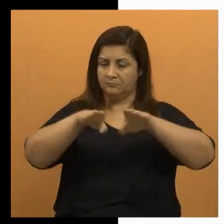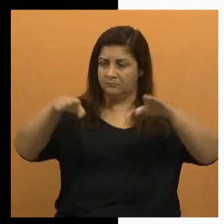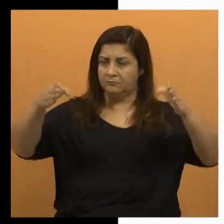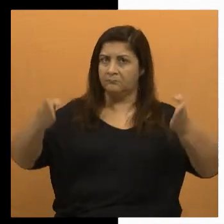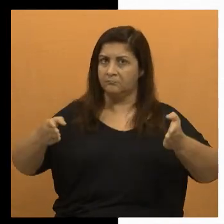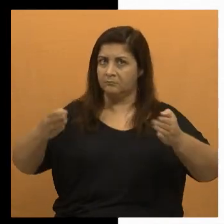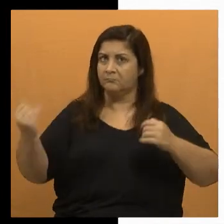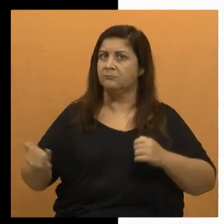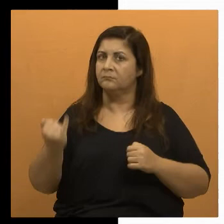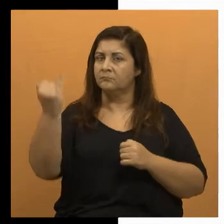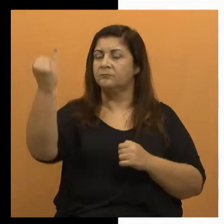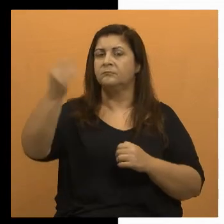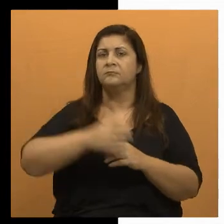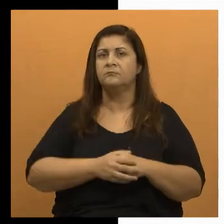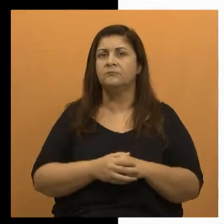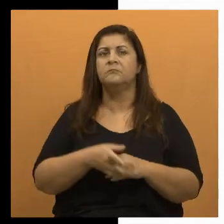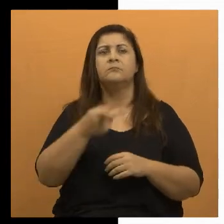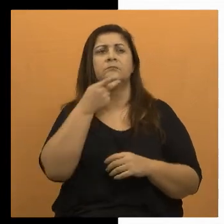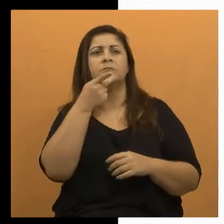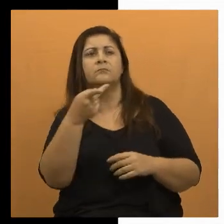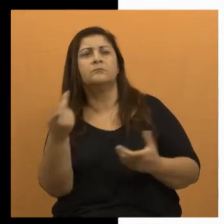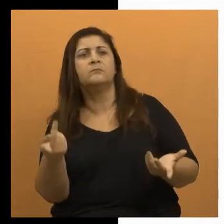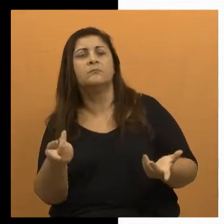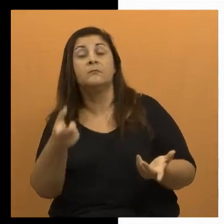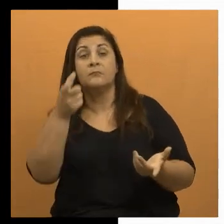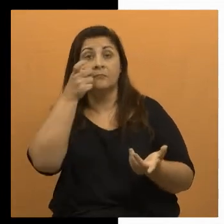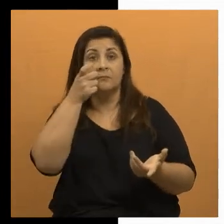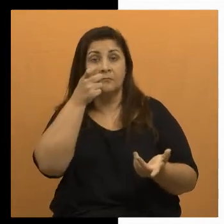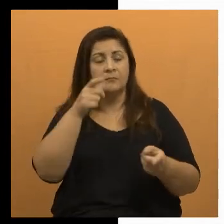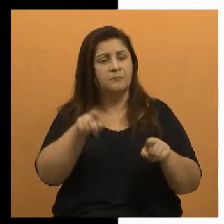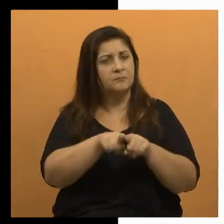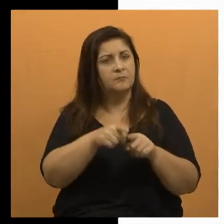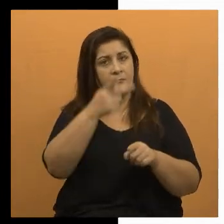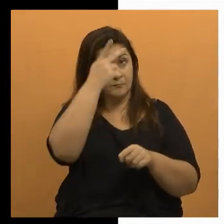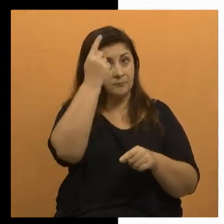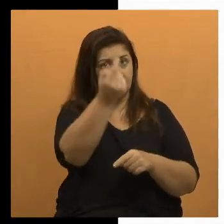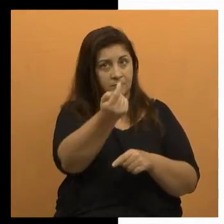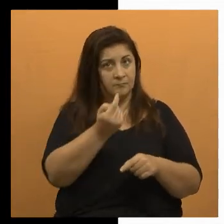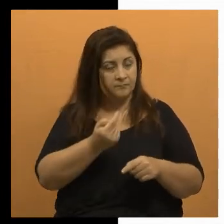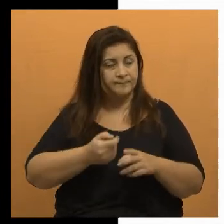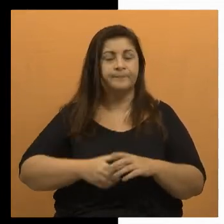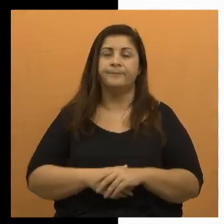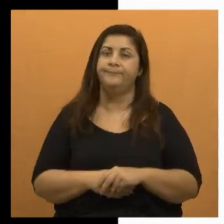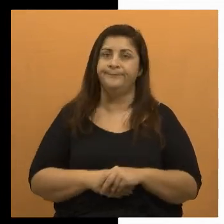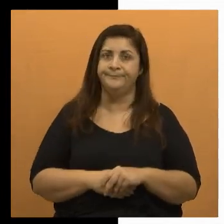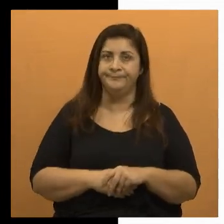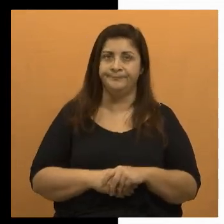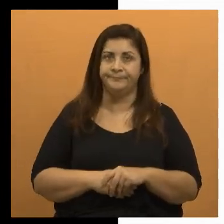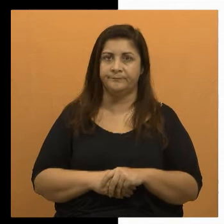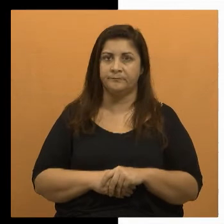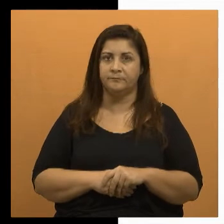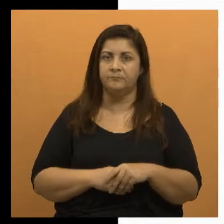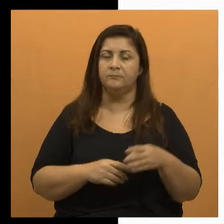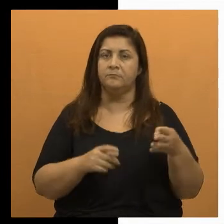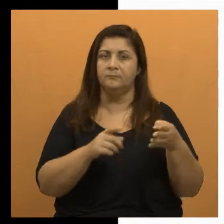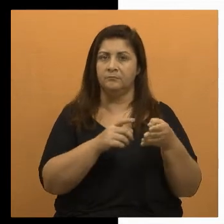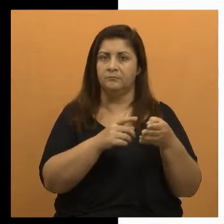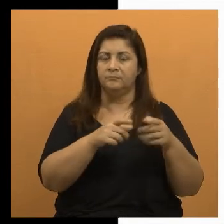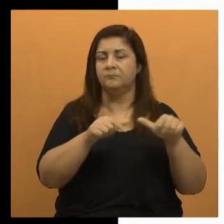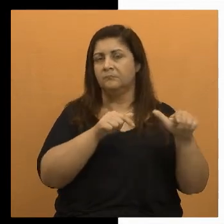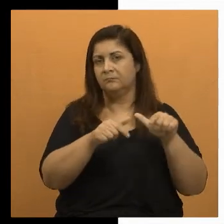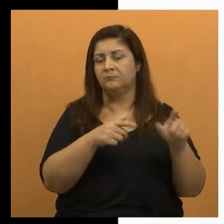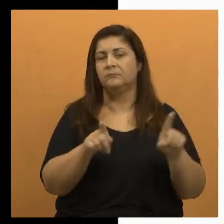do CONSEG, para ouvir e recepcionar os munícipes. Uma das atribuições do CONSEG foi